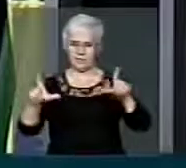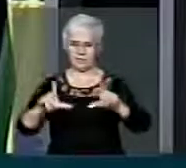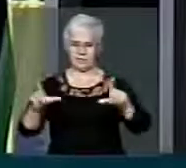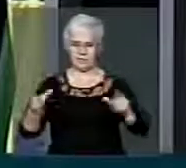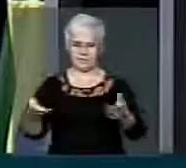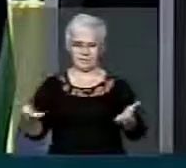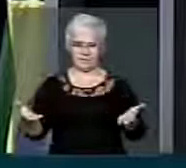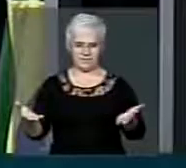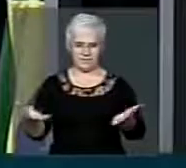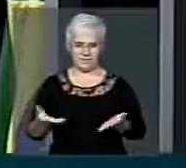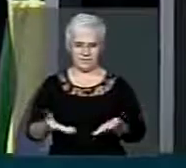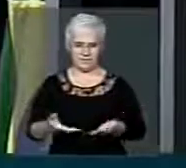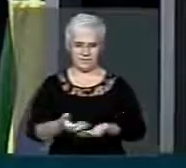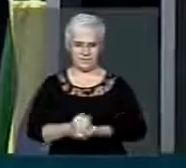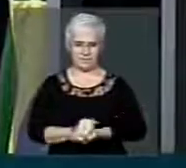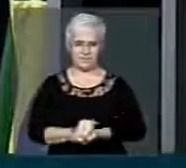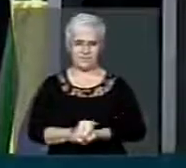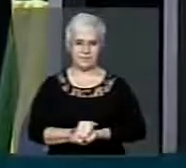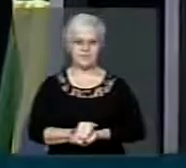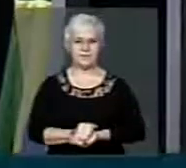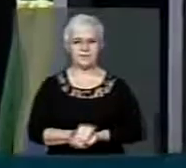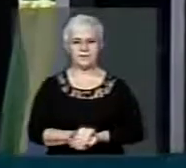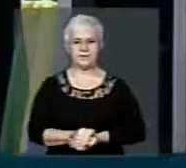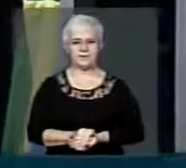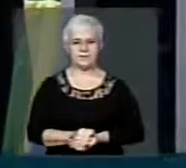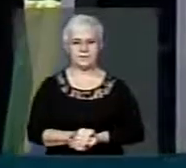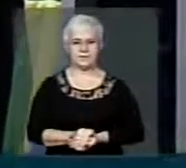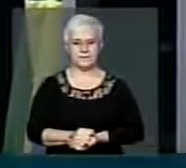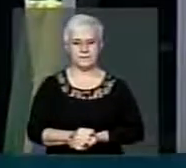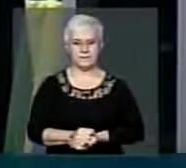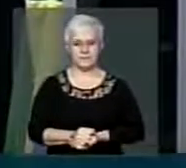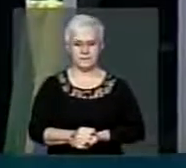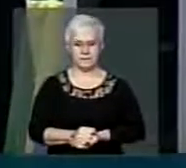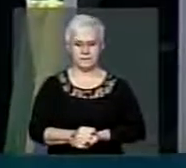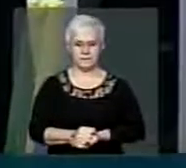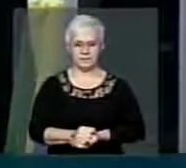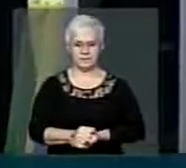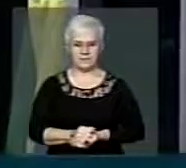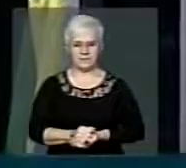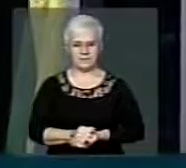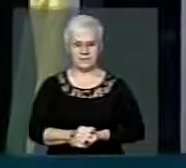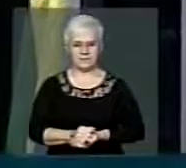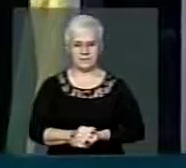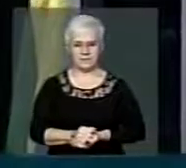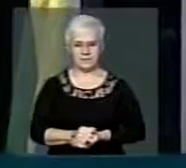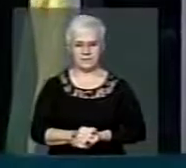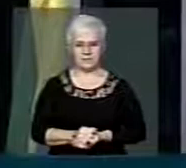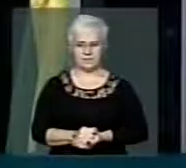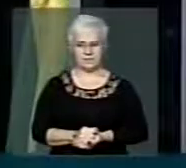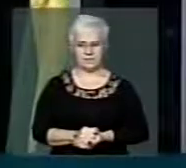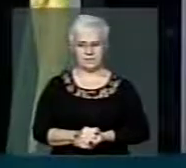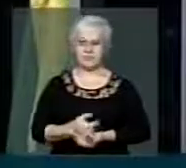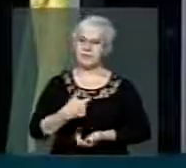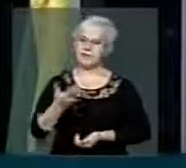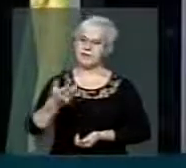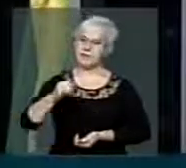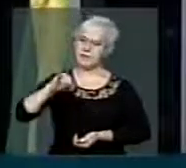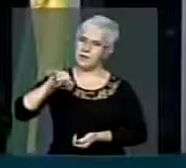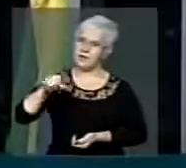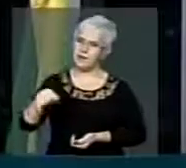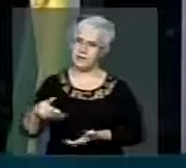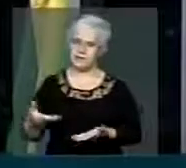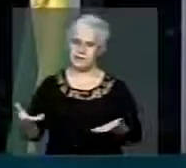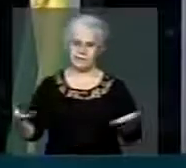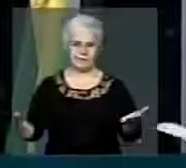assistem pelos meios de comunicação da Câmara dos Deputados, queria aproveitar, senhor